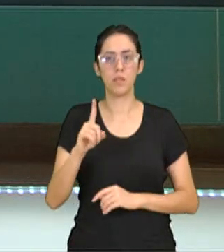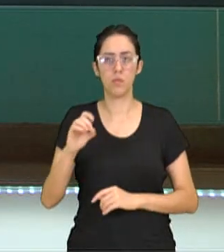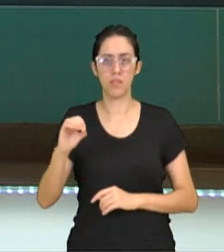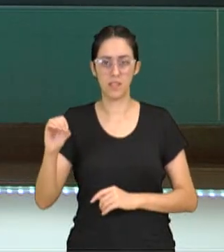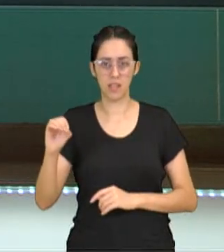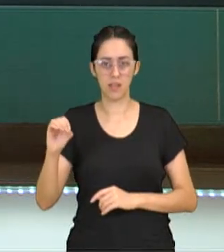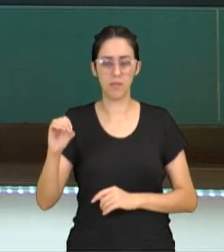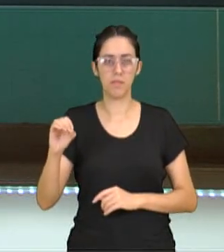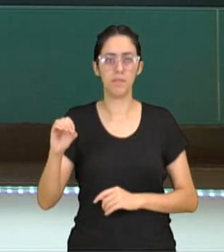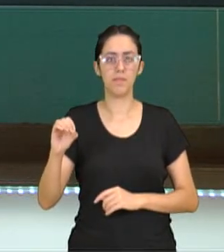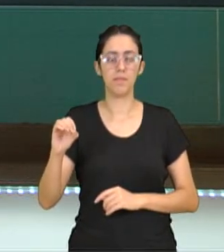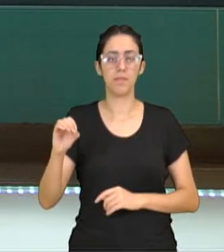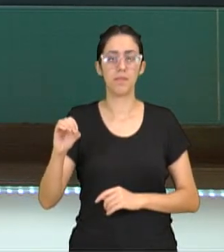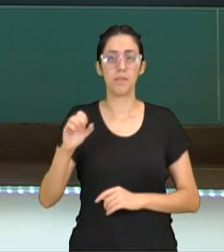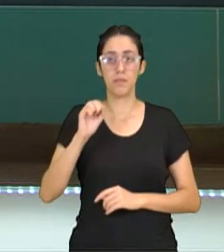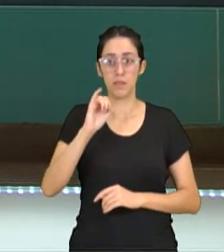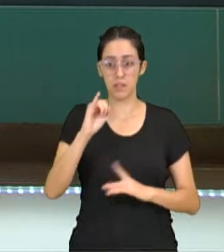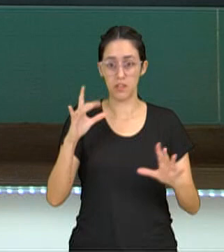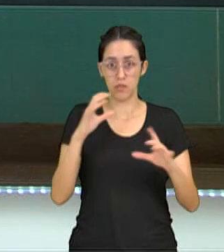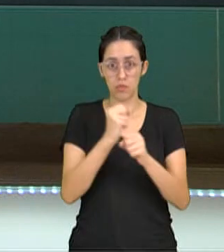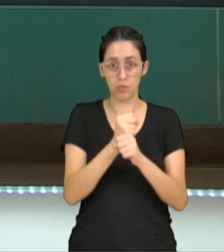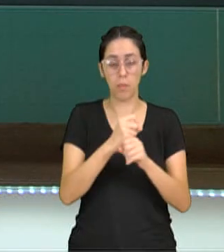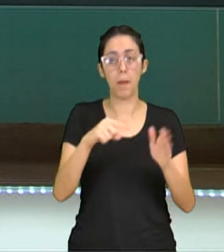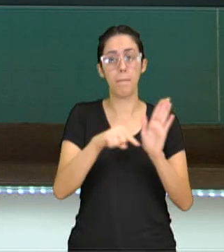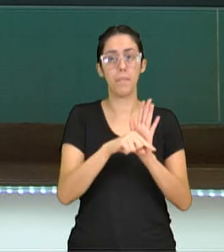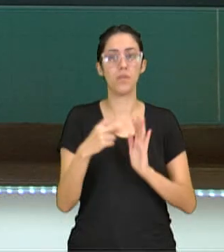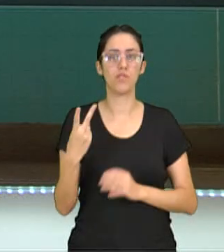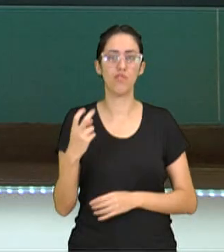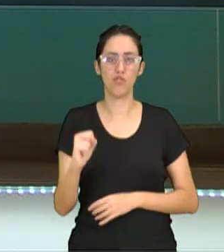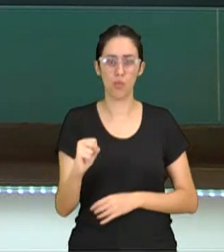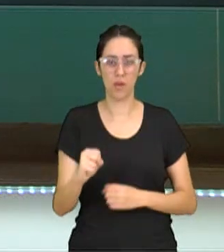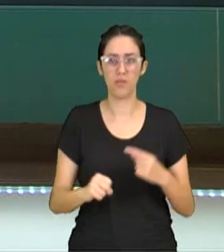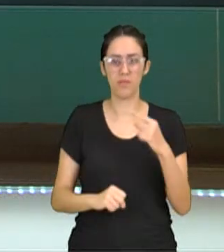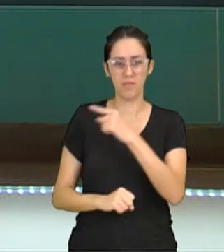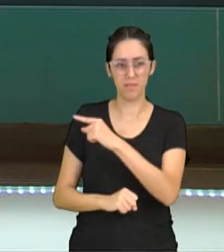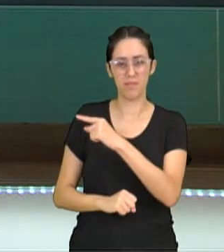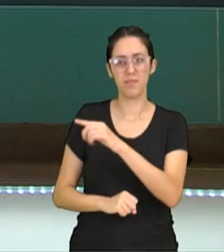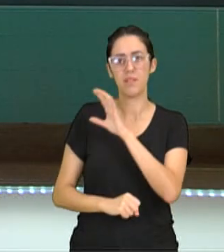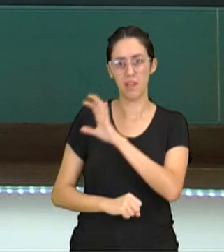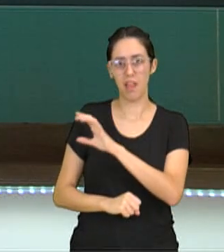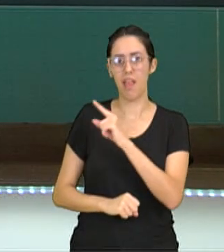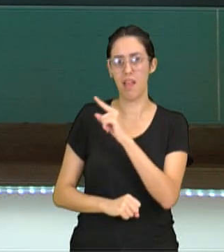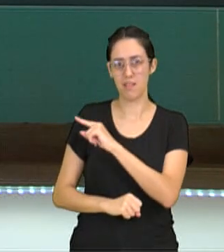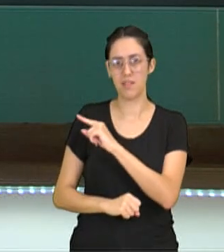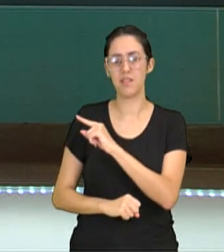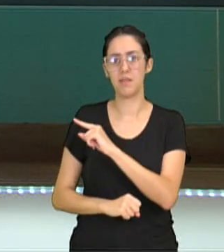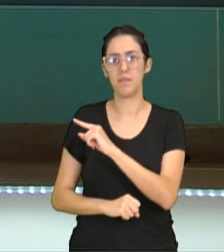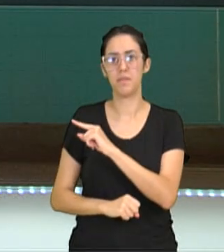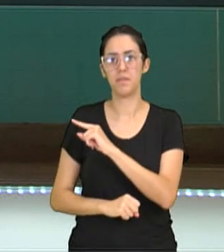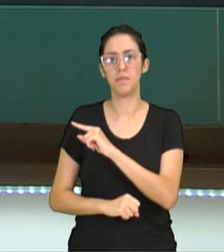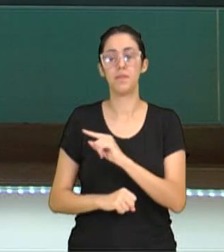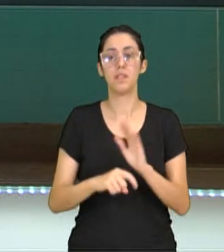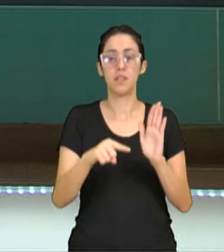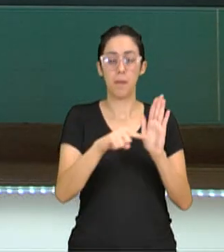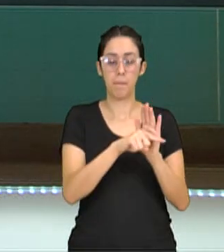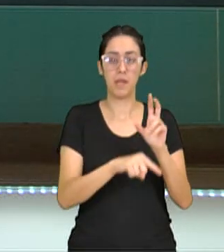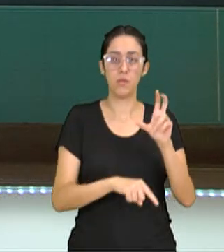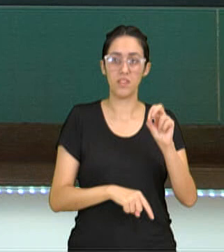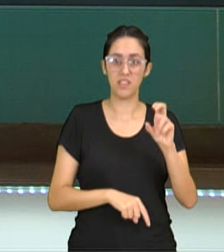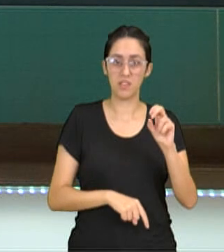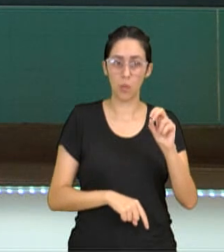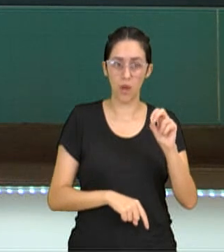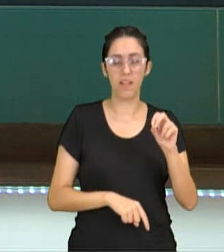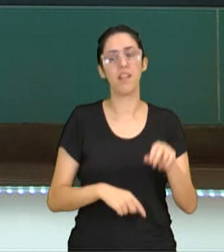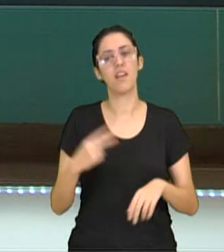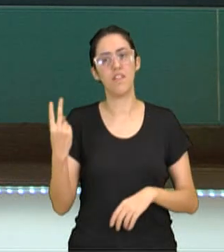mais 22 dá menos 28. Então, nós vamos usar esse desmembramento, menos 50 e 22,